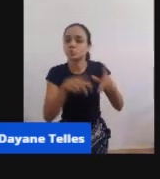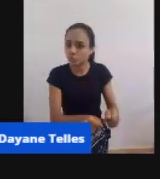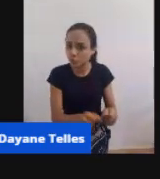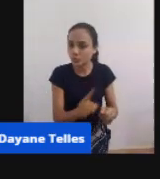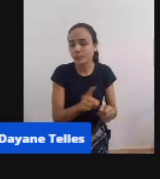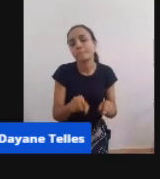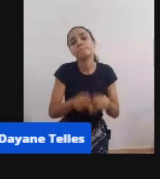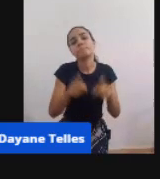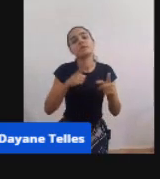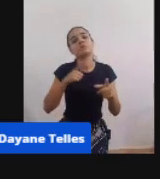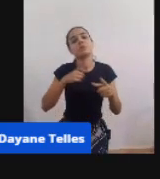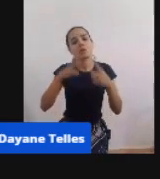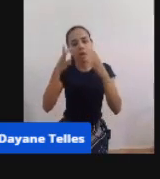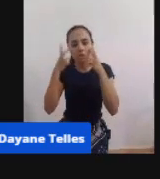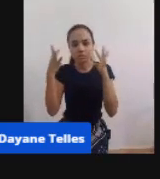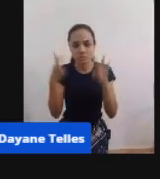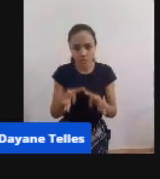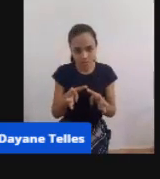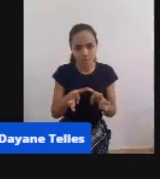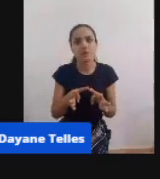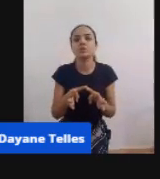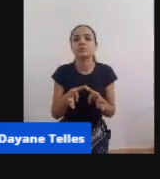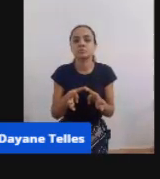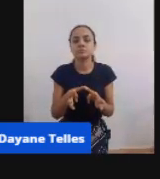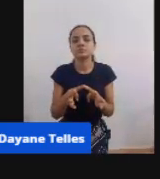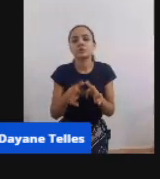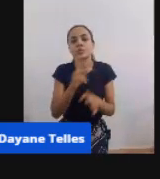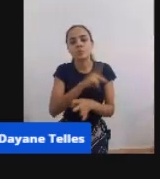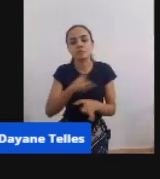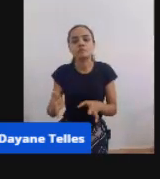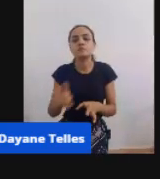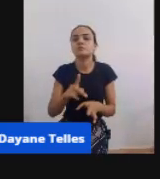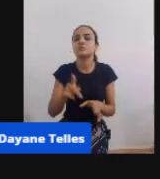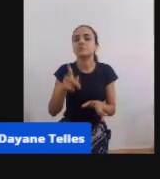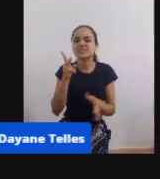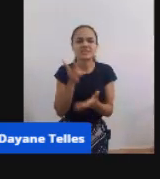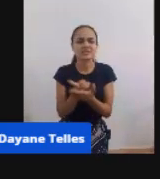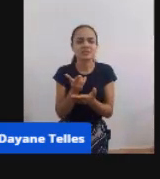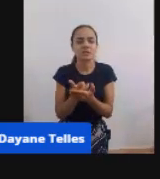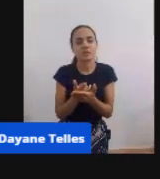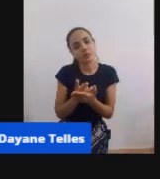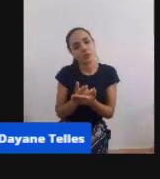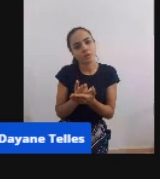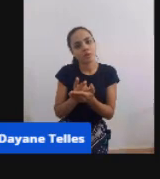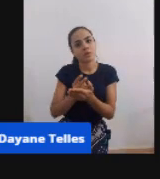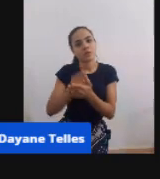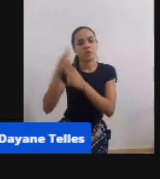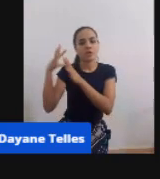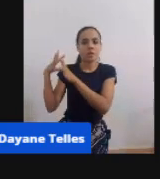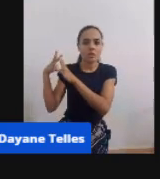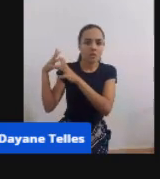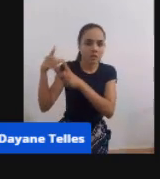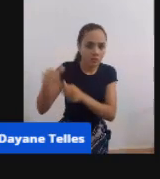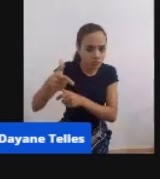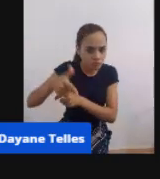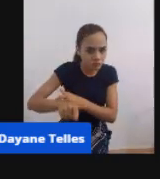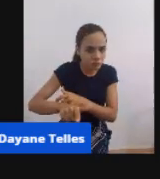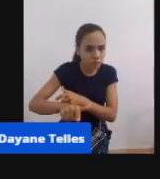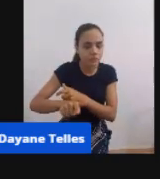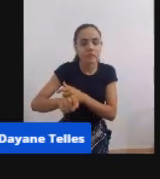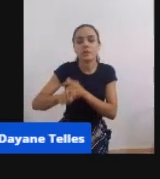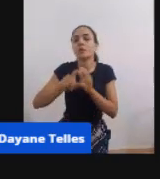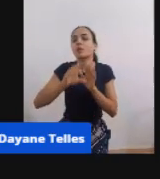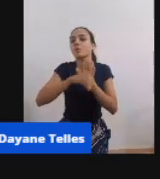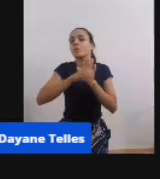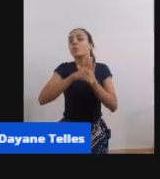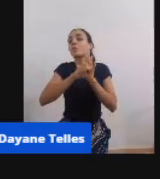Olha, o professor retomará sempre que necessário os pré-requisitos para a compreensão do conceito. Eu preciso, conhecendo